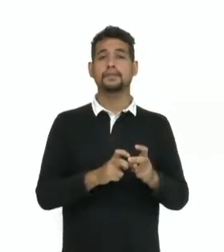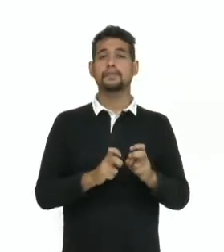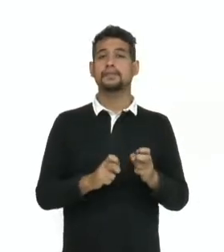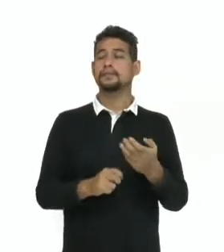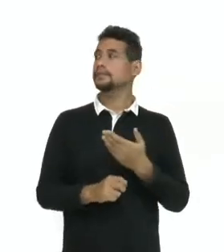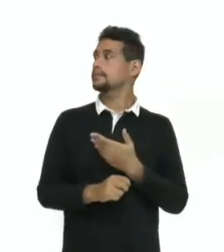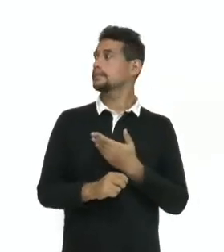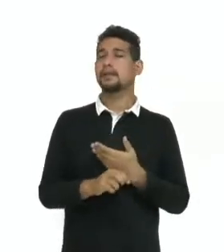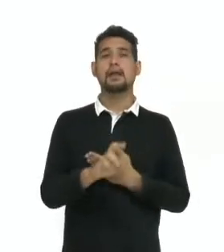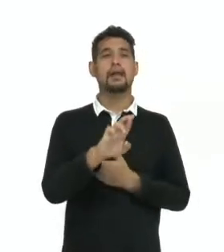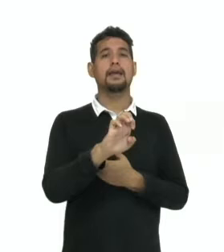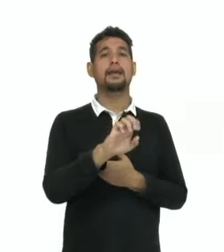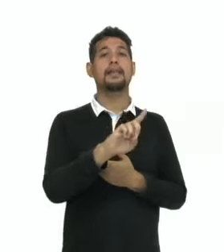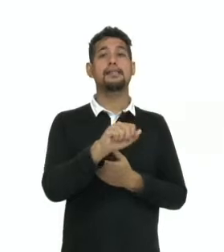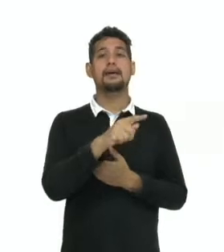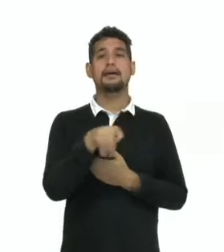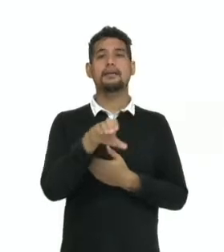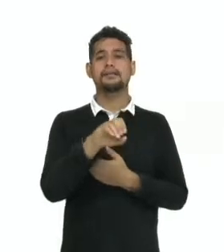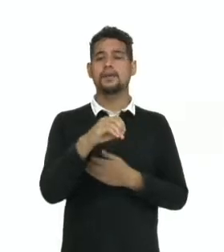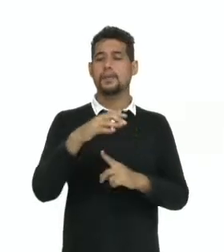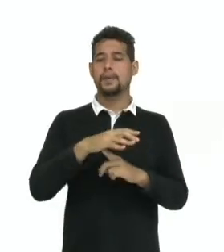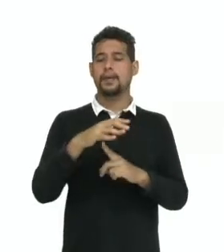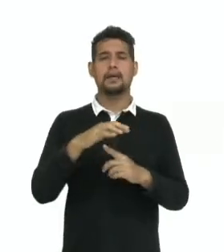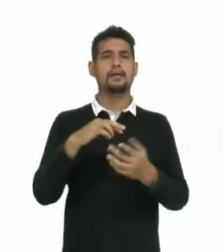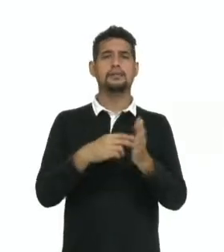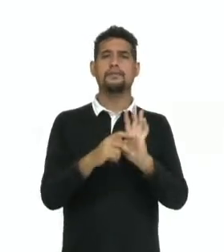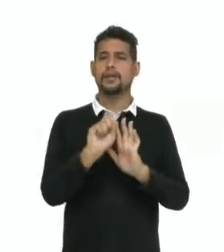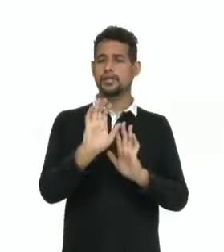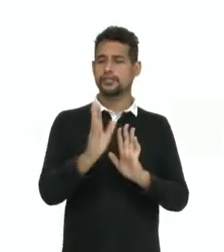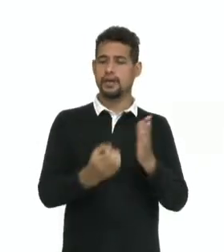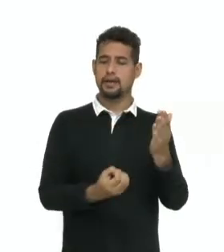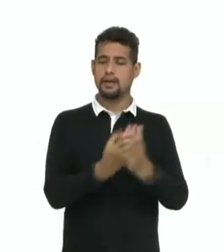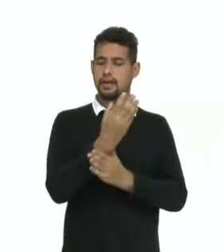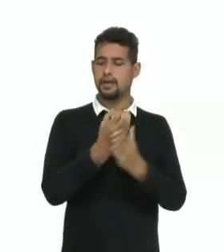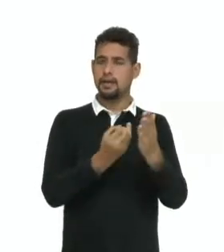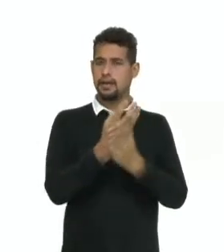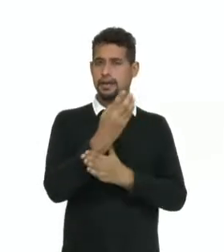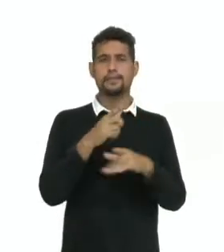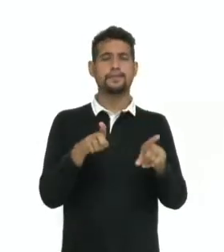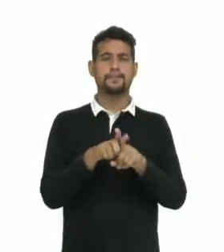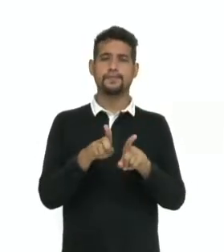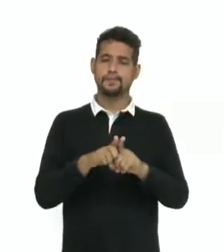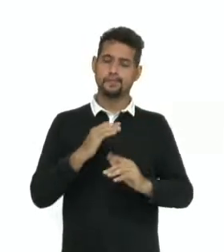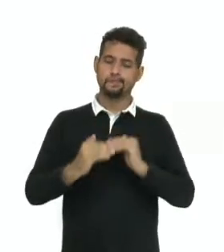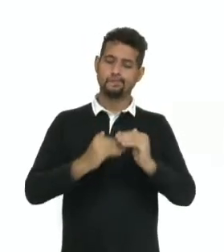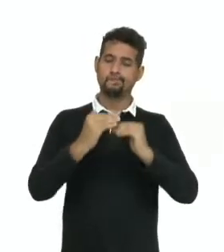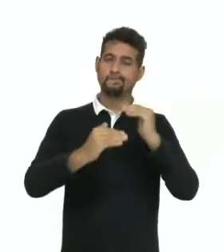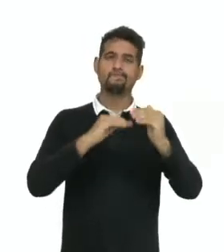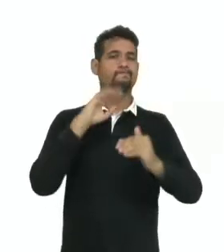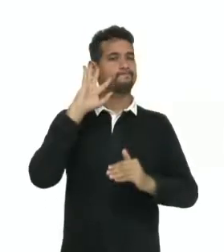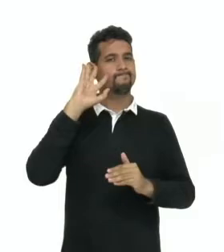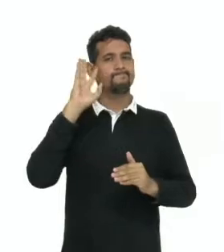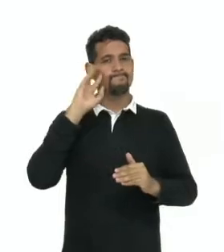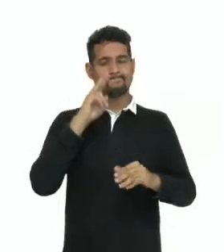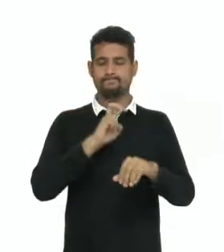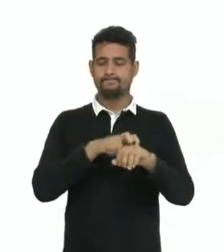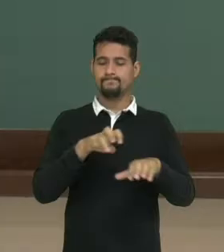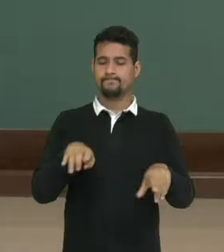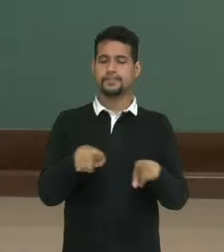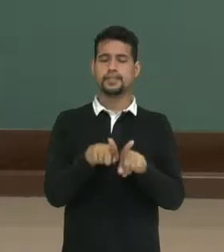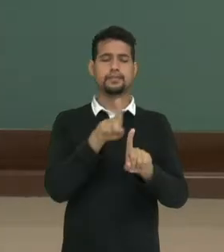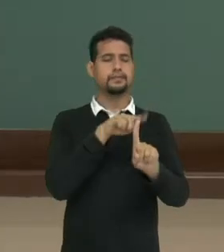plataforma Redação Paraná é uma plataforma que foi elaborada durante aí o contexto da pandemia e que